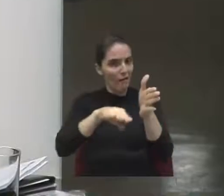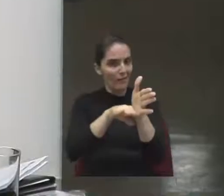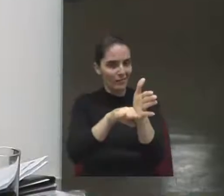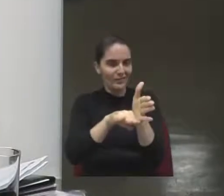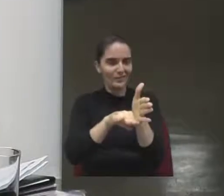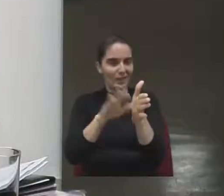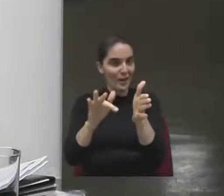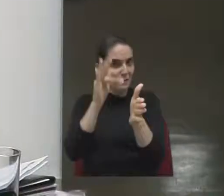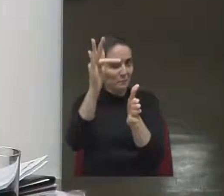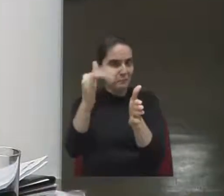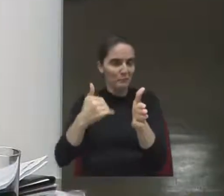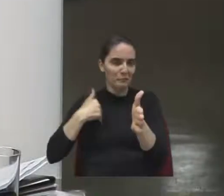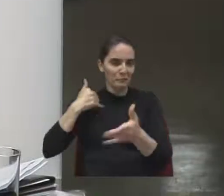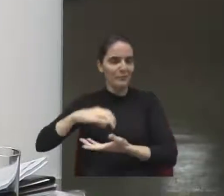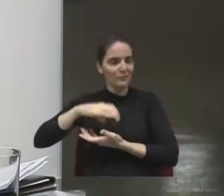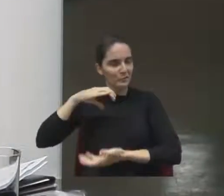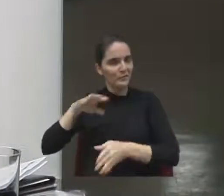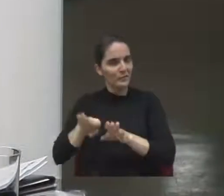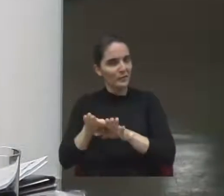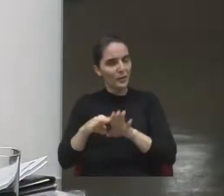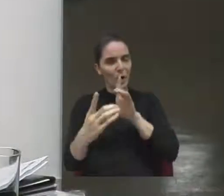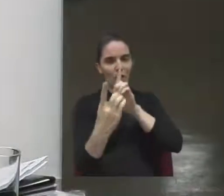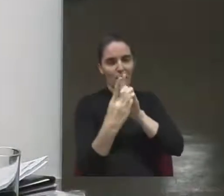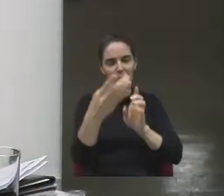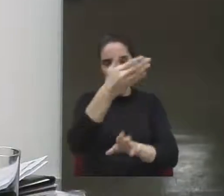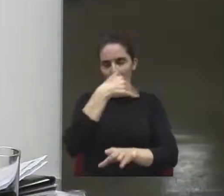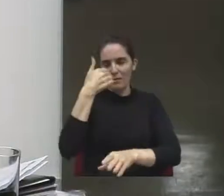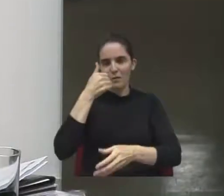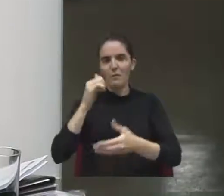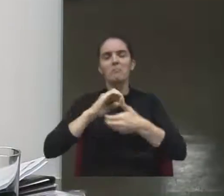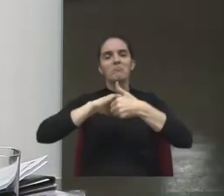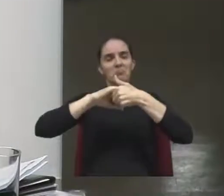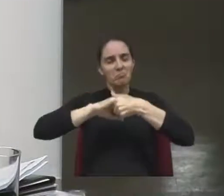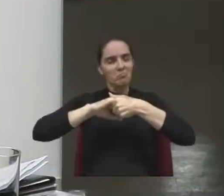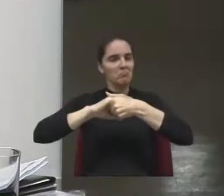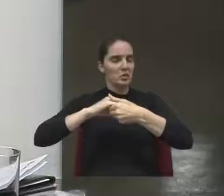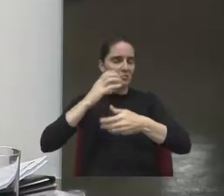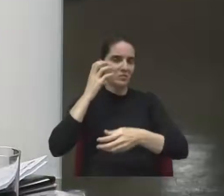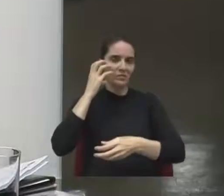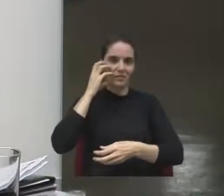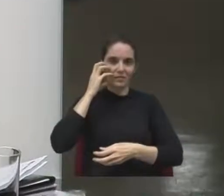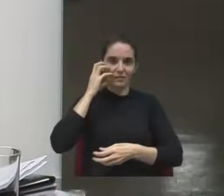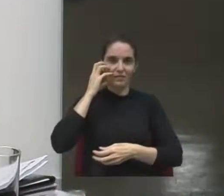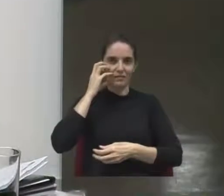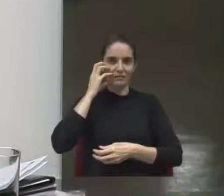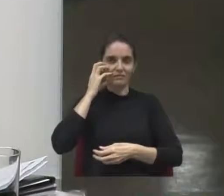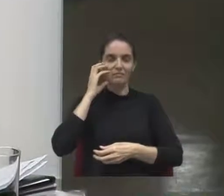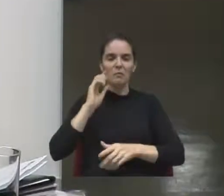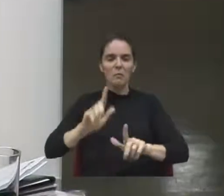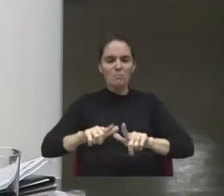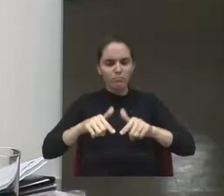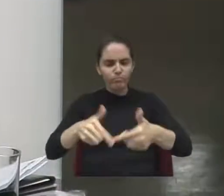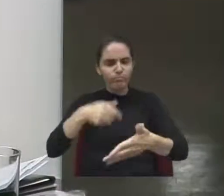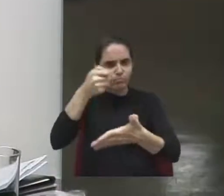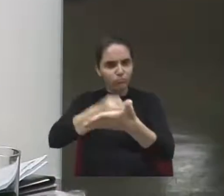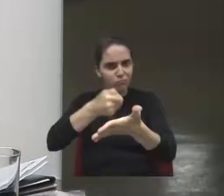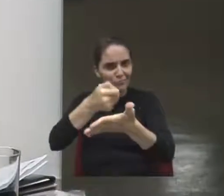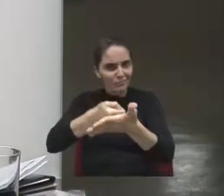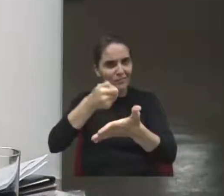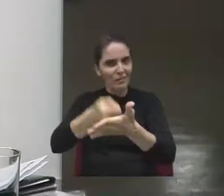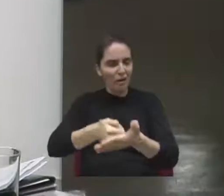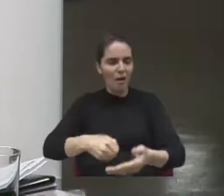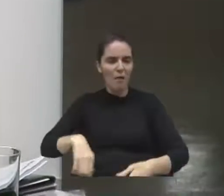atendimento melhor. Então, parabéns, doutor Marcelo, por essa luta, por mais essa conquista.